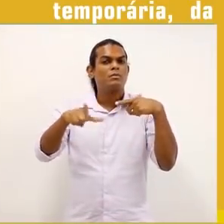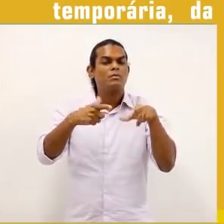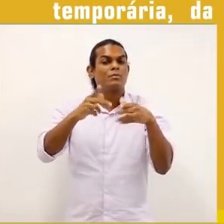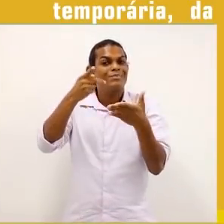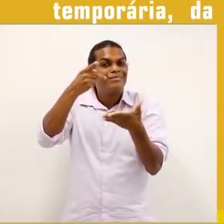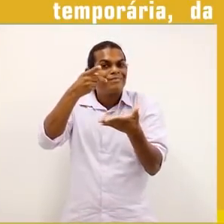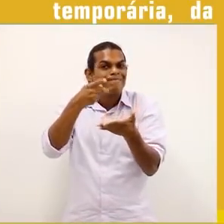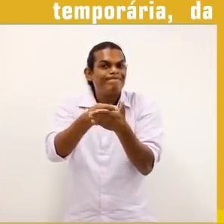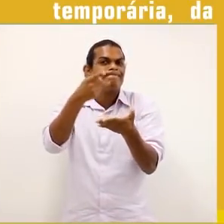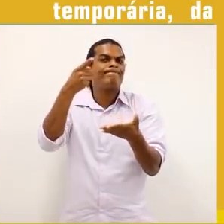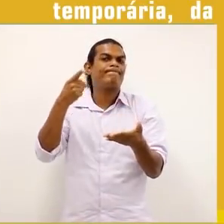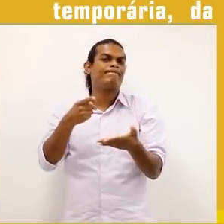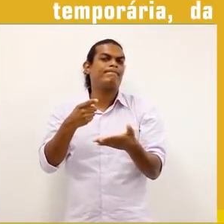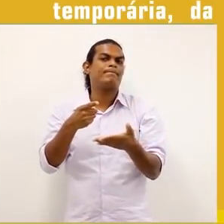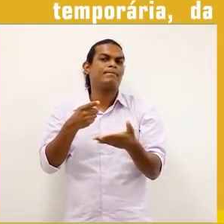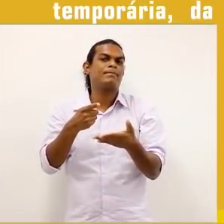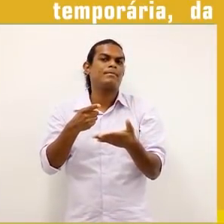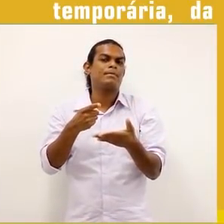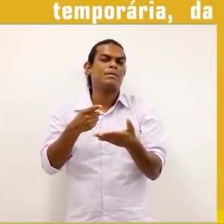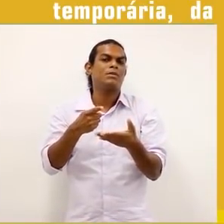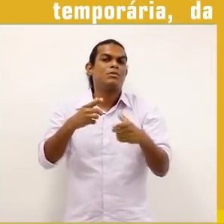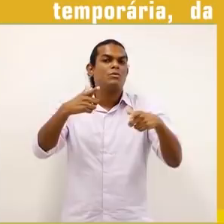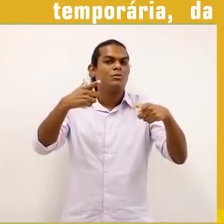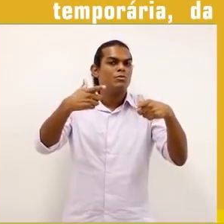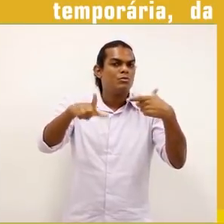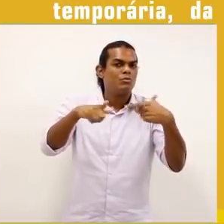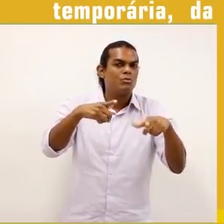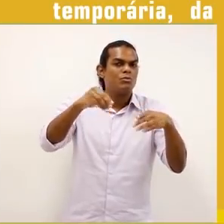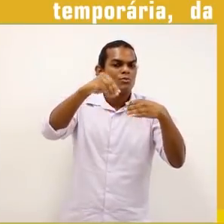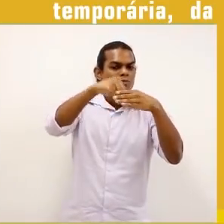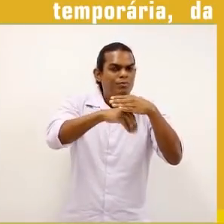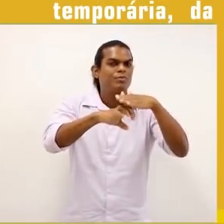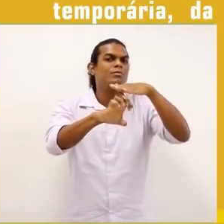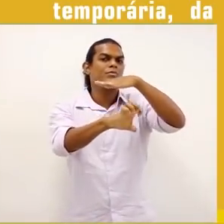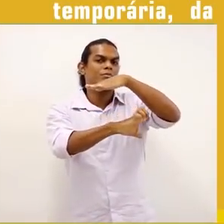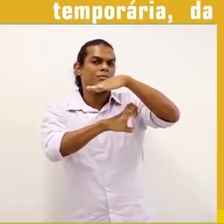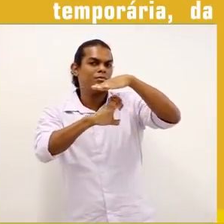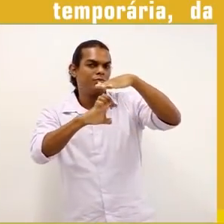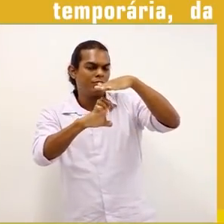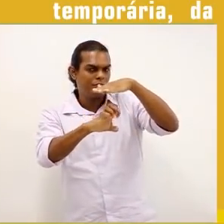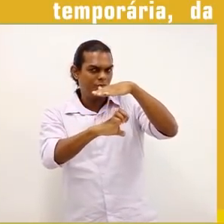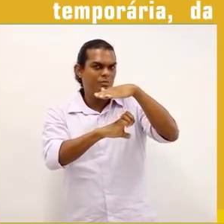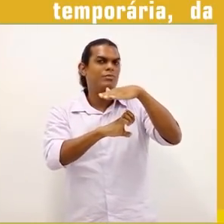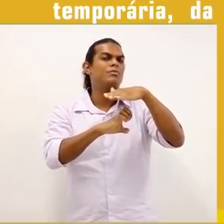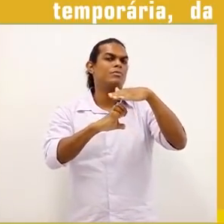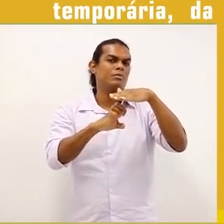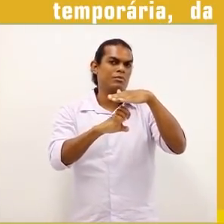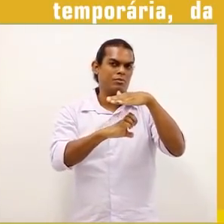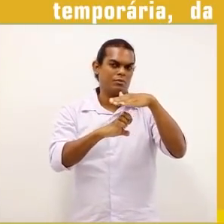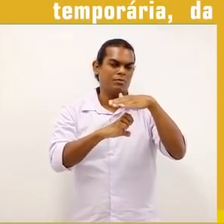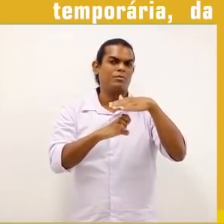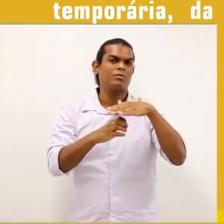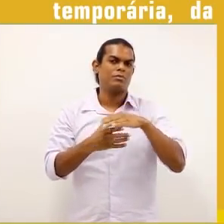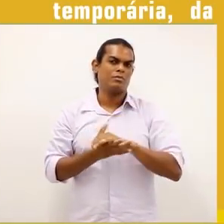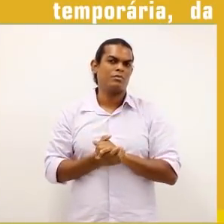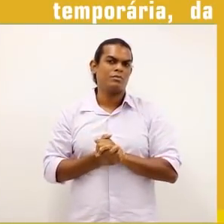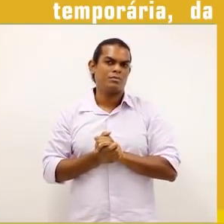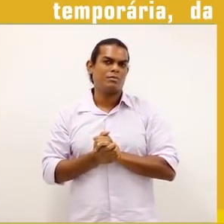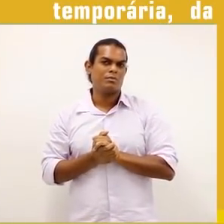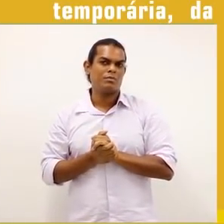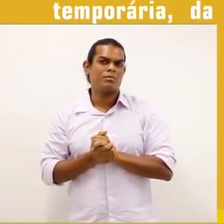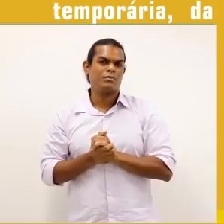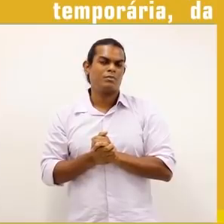no exercício do trabalho, a serviço da empresa ou pelo exercício do trabalho dos segurados